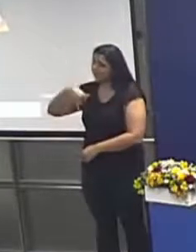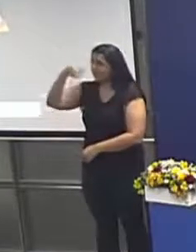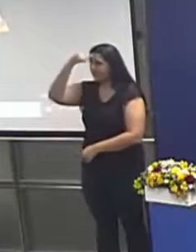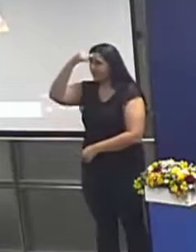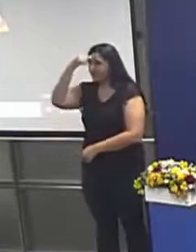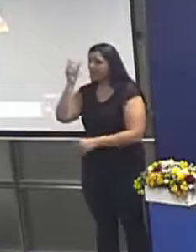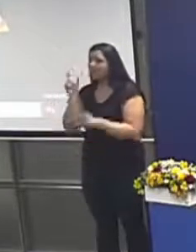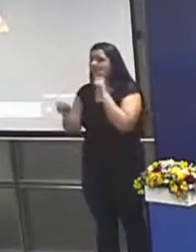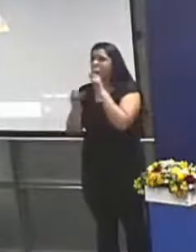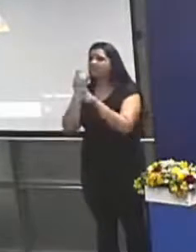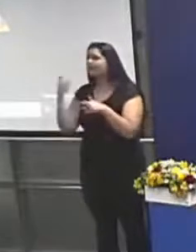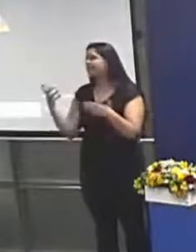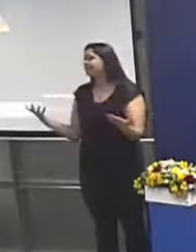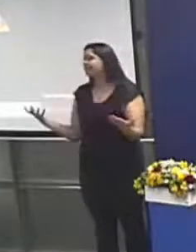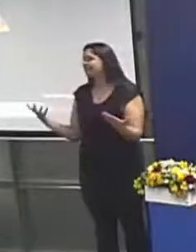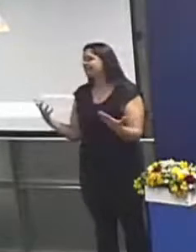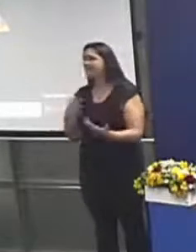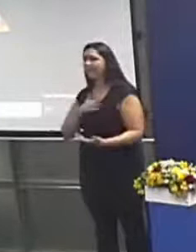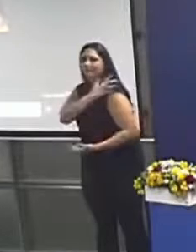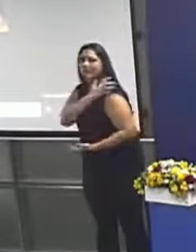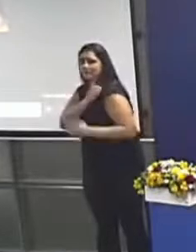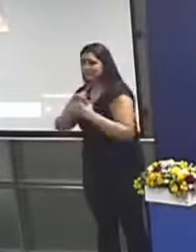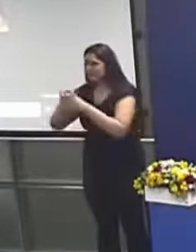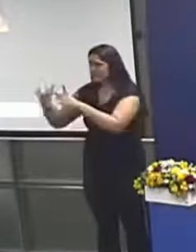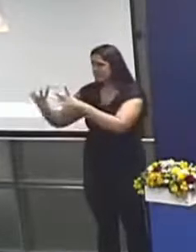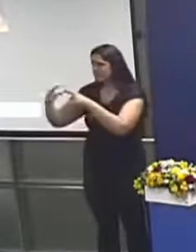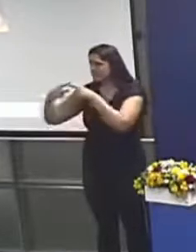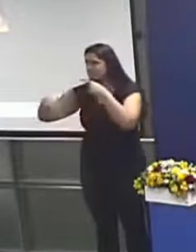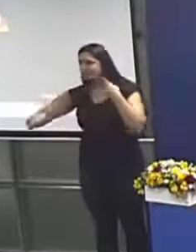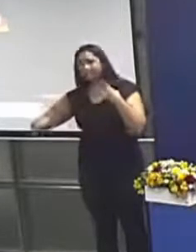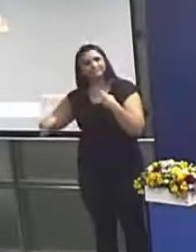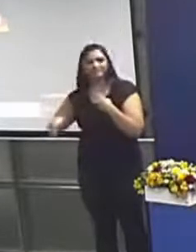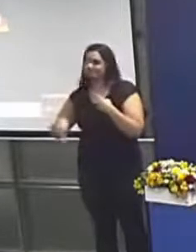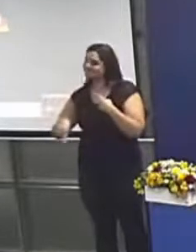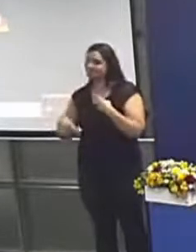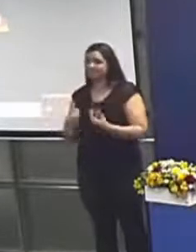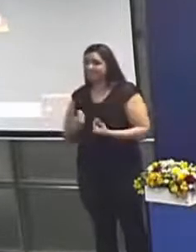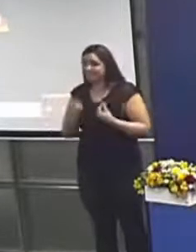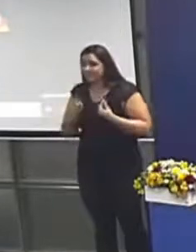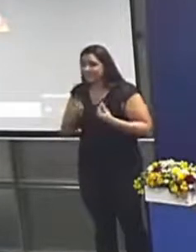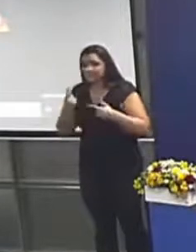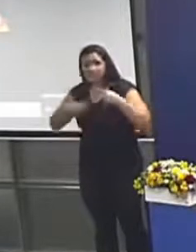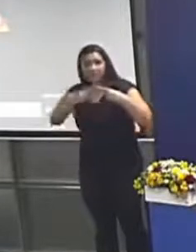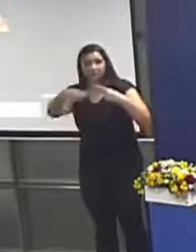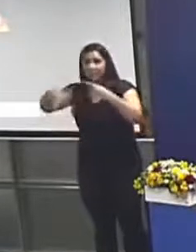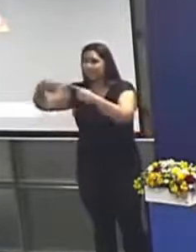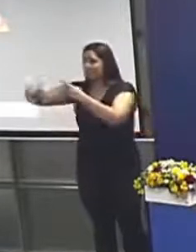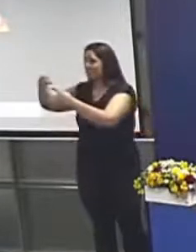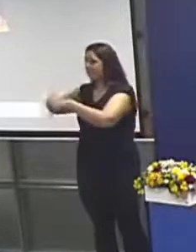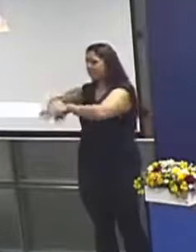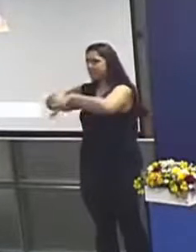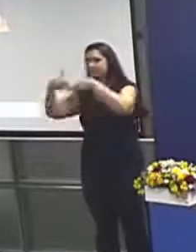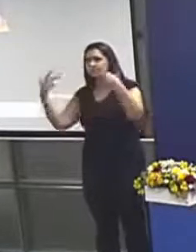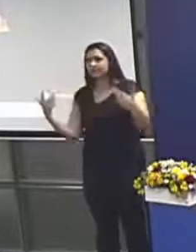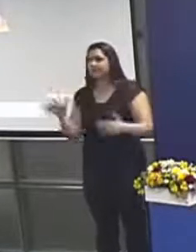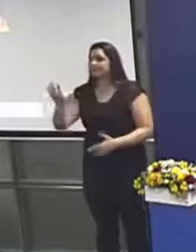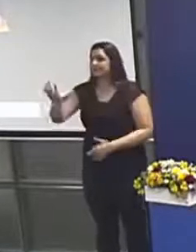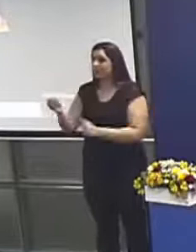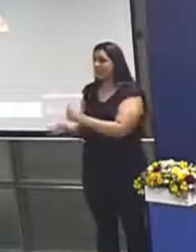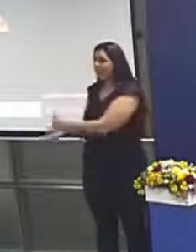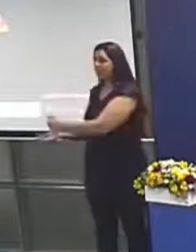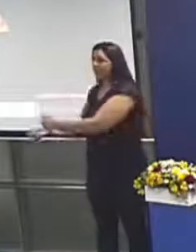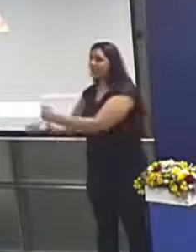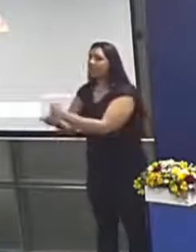hipocrisia. Capitalismo não aceita democracia. Não dá pra conviver com essa distorção. Não tem diversidade, mas tem